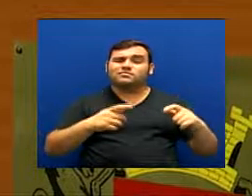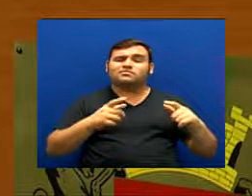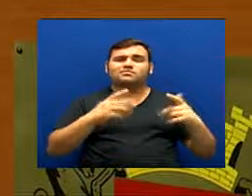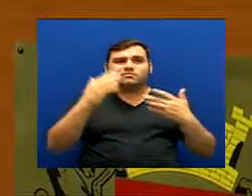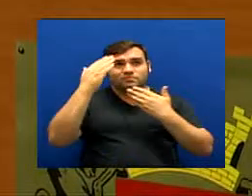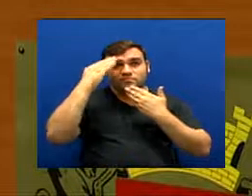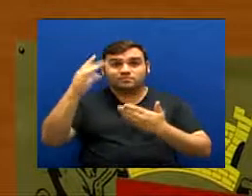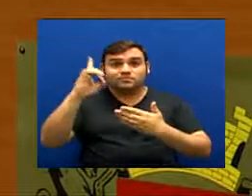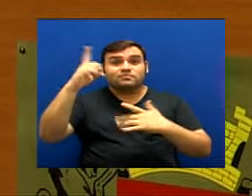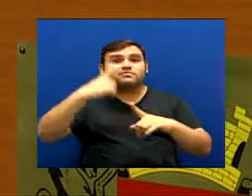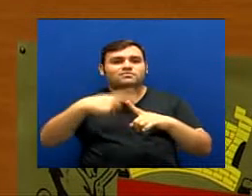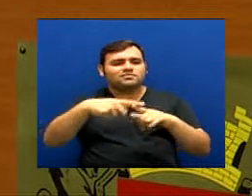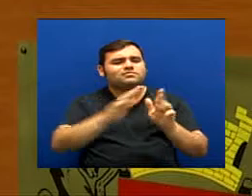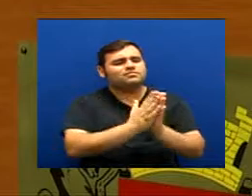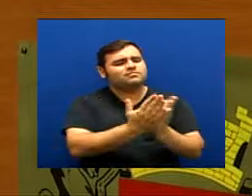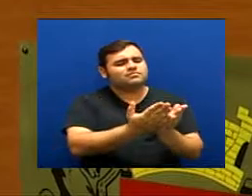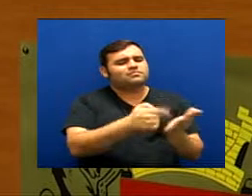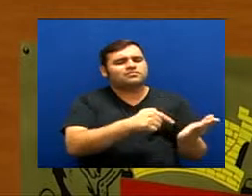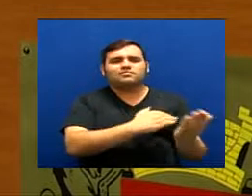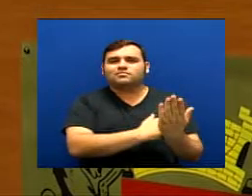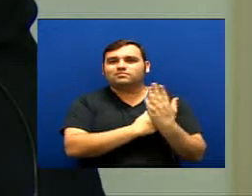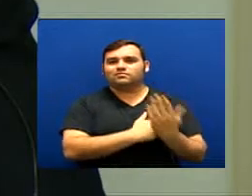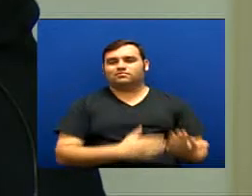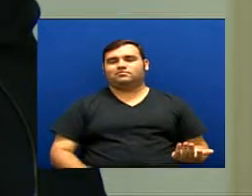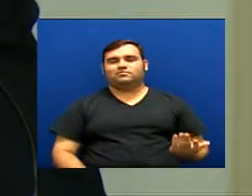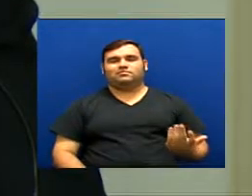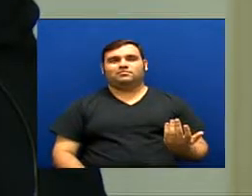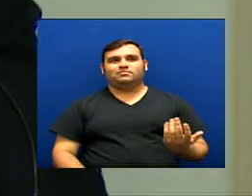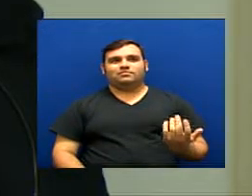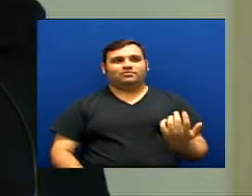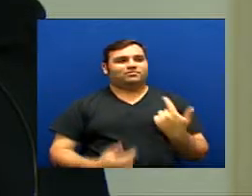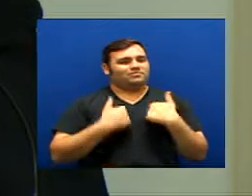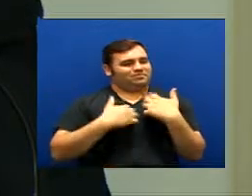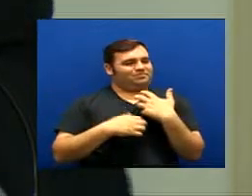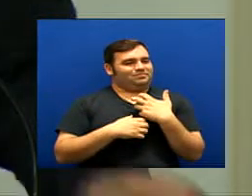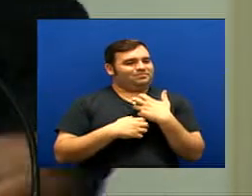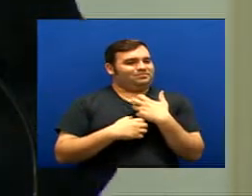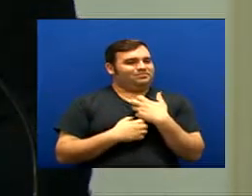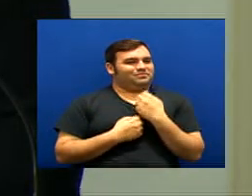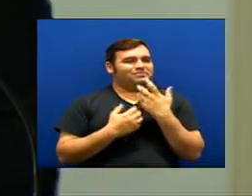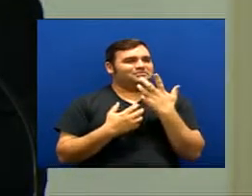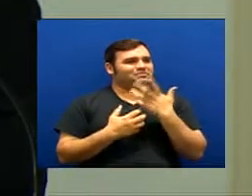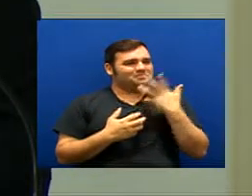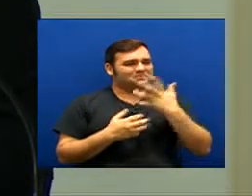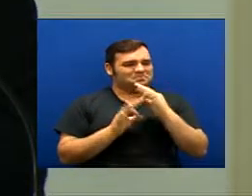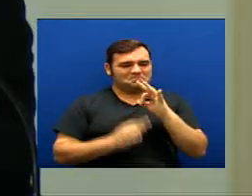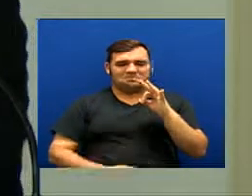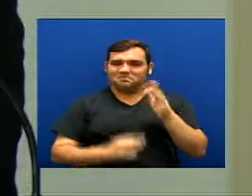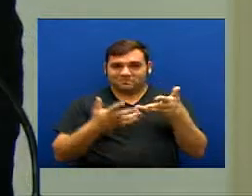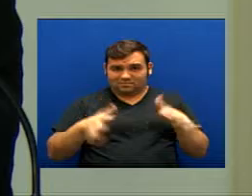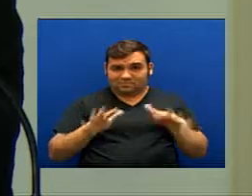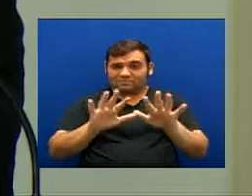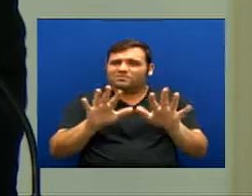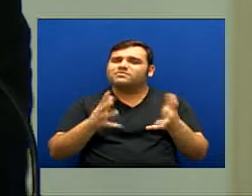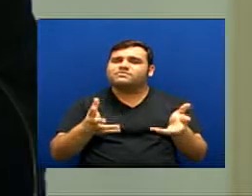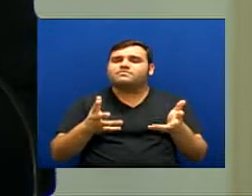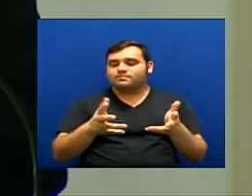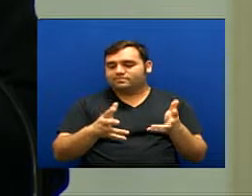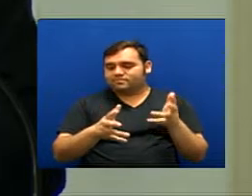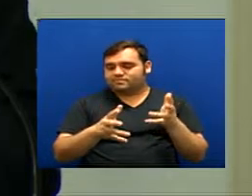Uma boa noite a todos, na paz de nosso Senhor Jesus Cristo. Quero expressar a minha